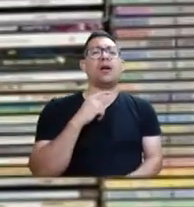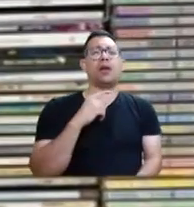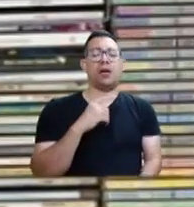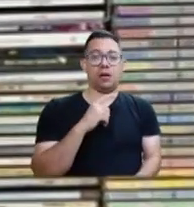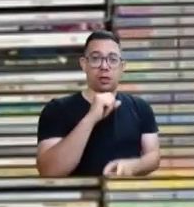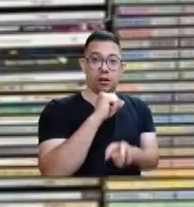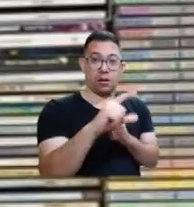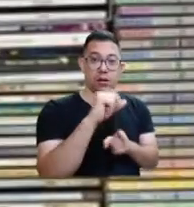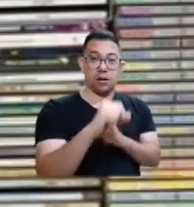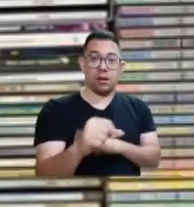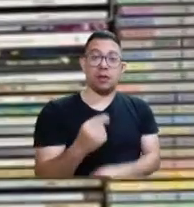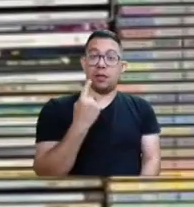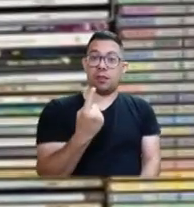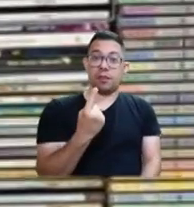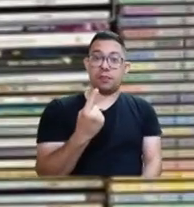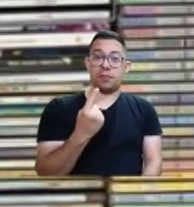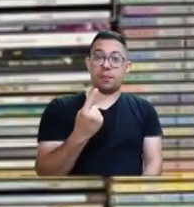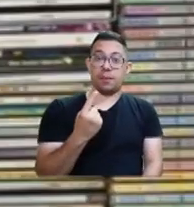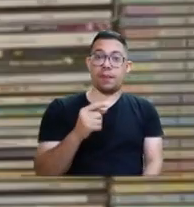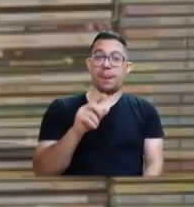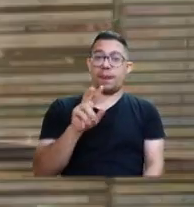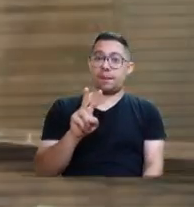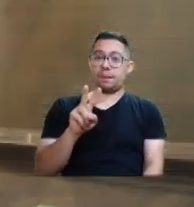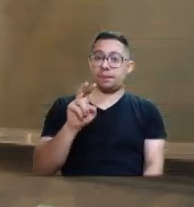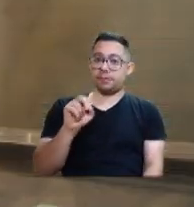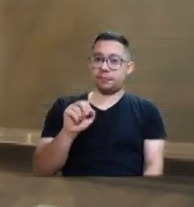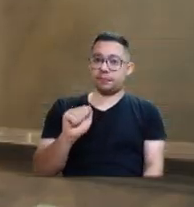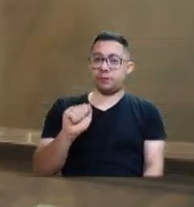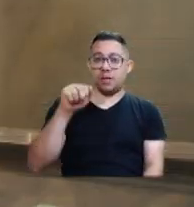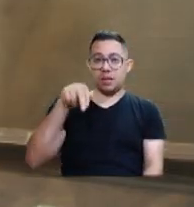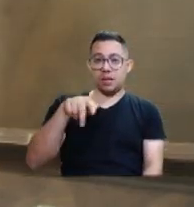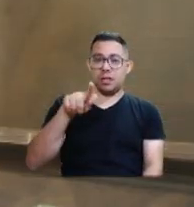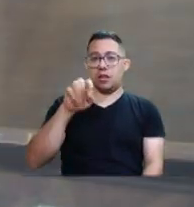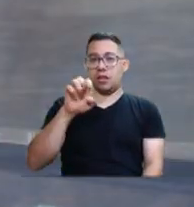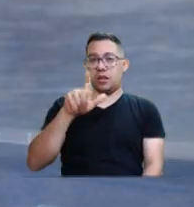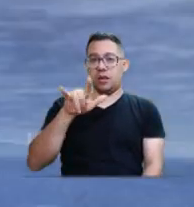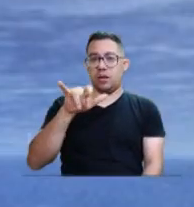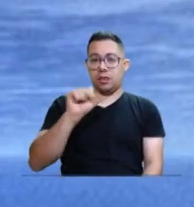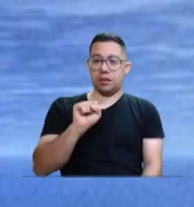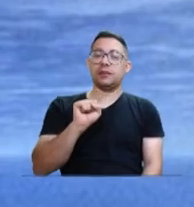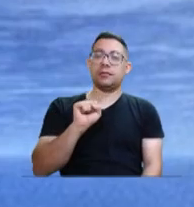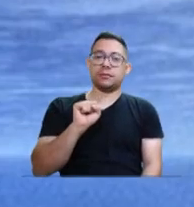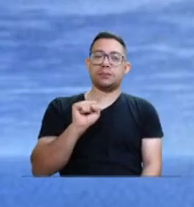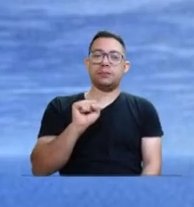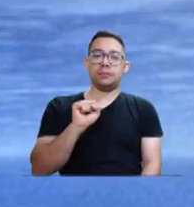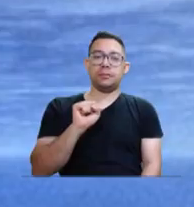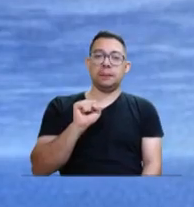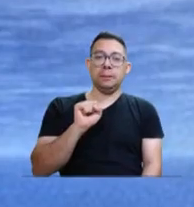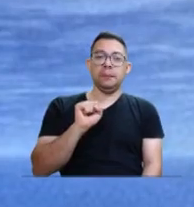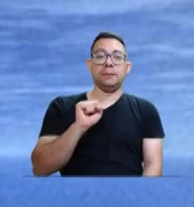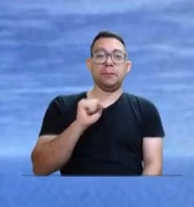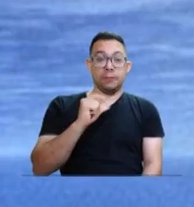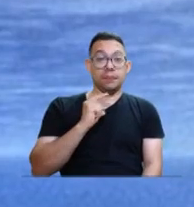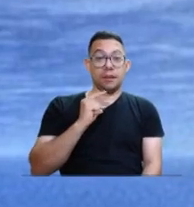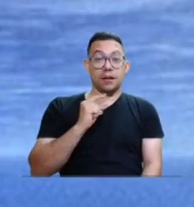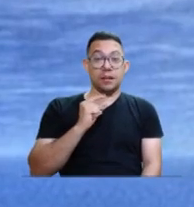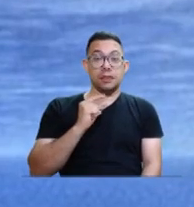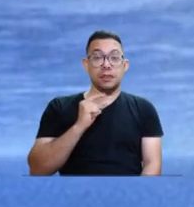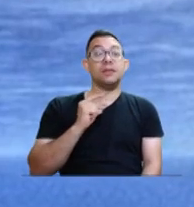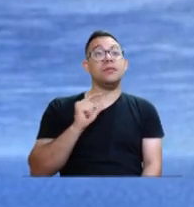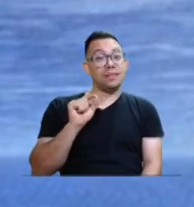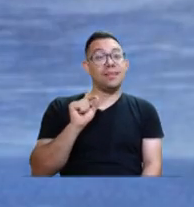para alugar. E eu lembro que o primeiro CD que alugou foi o do Vangelis, né? Que fez a famosa trilha do Carruagem